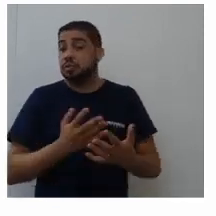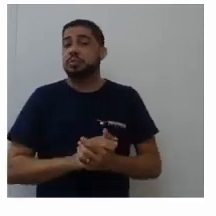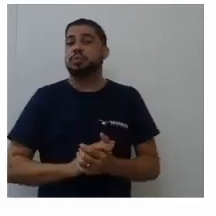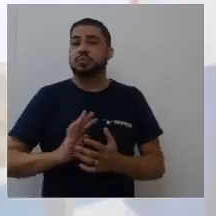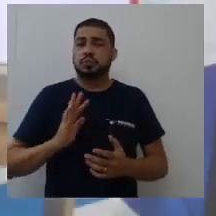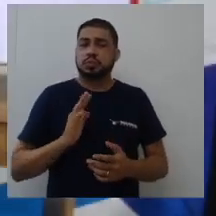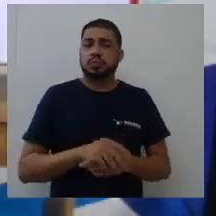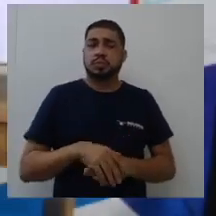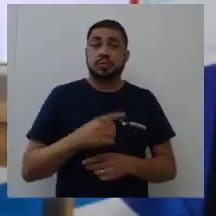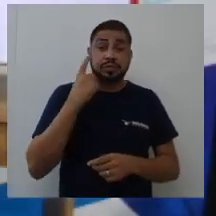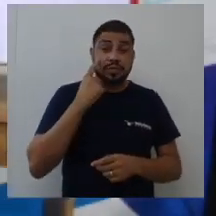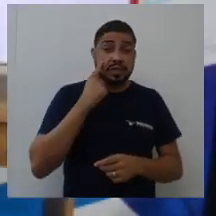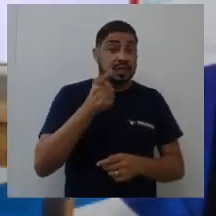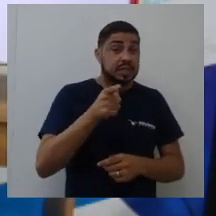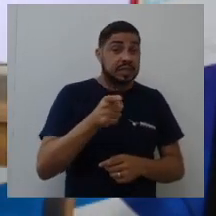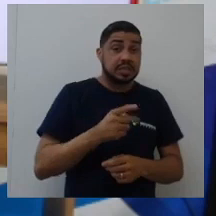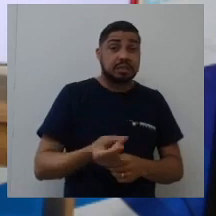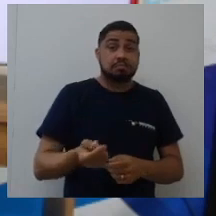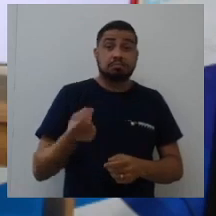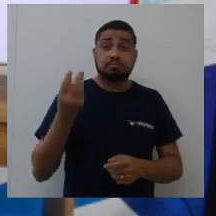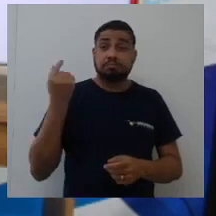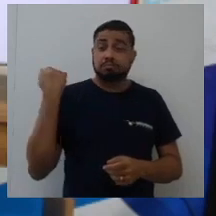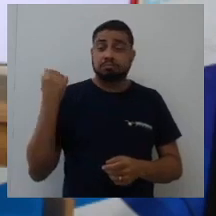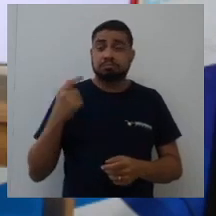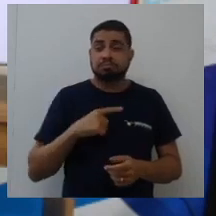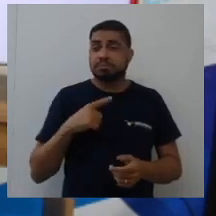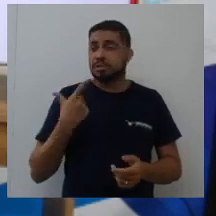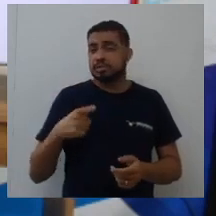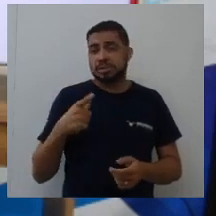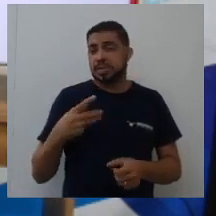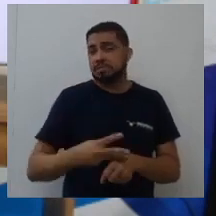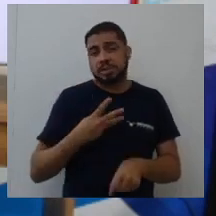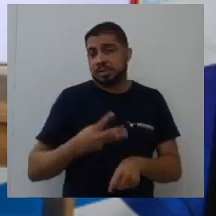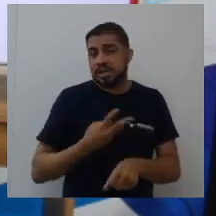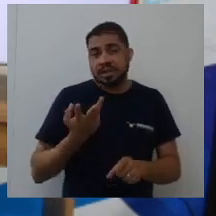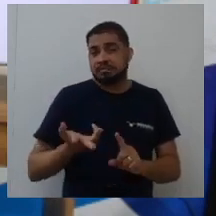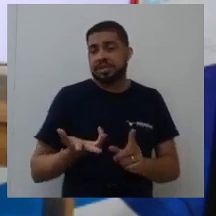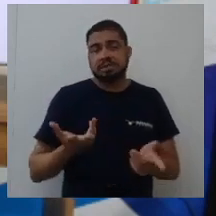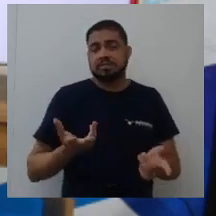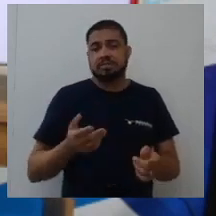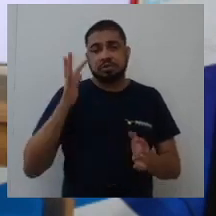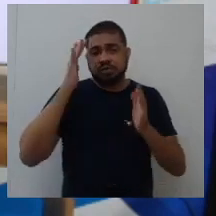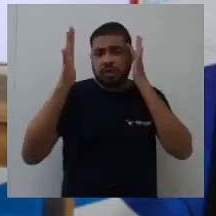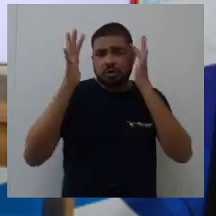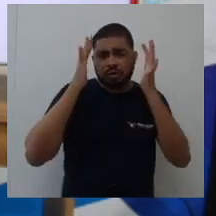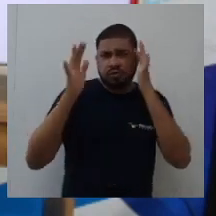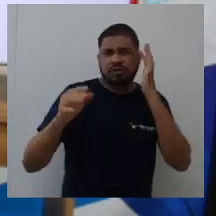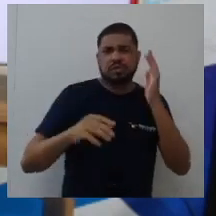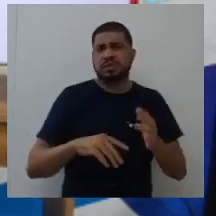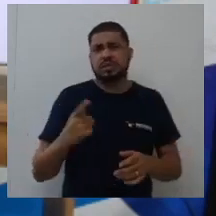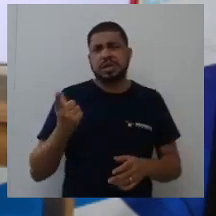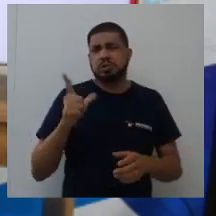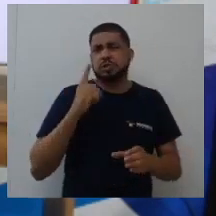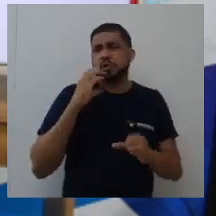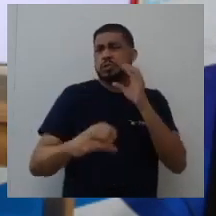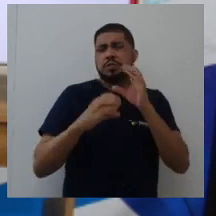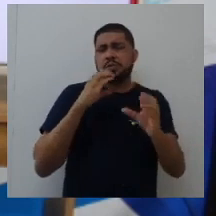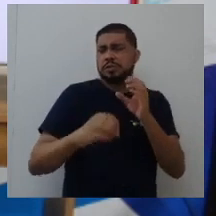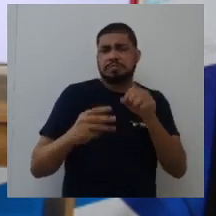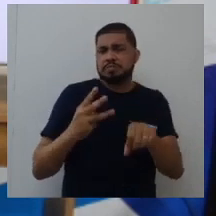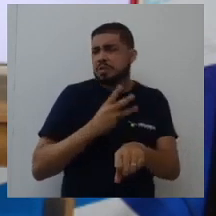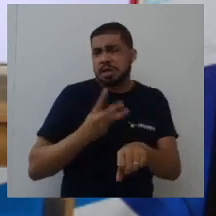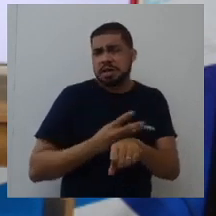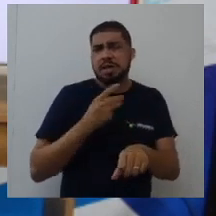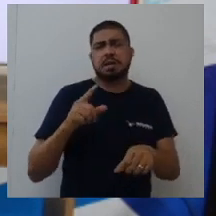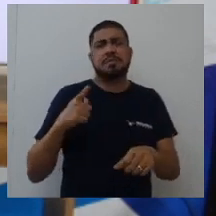isso, nessa época aí, não tinha WhatsApp. Os filósofos gregos, ele não se comunicava pelo Zap,